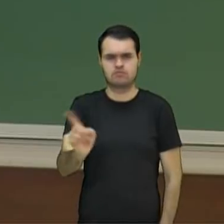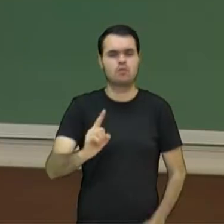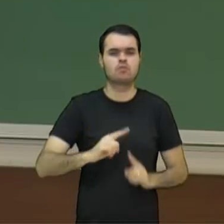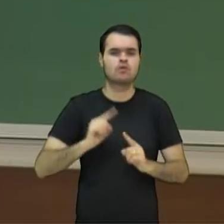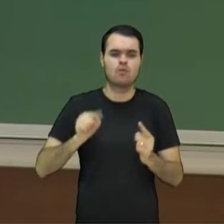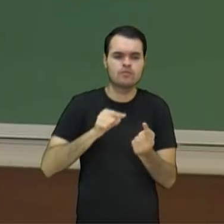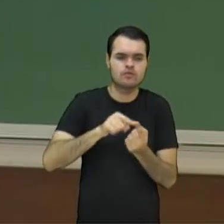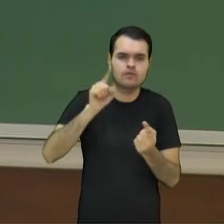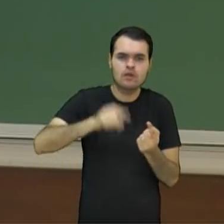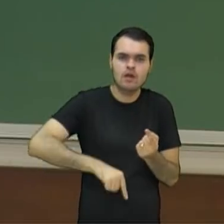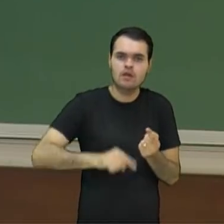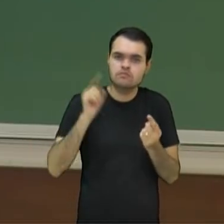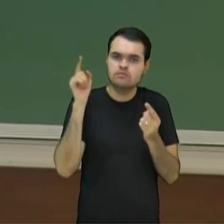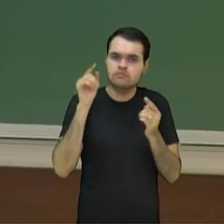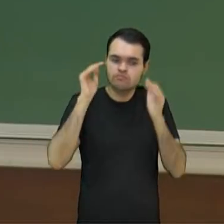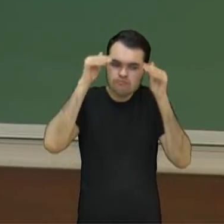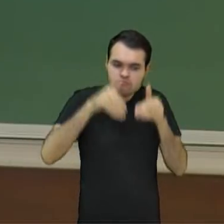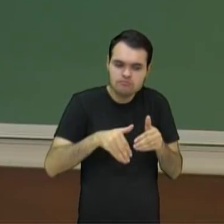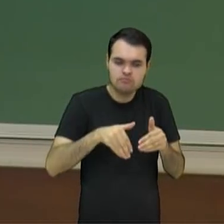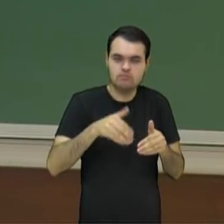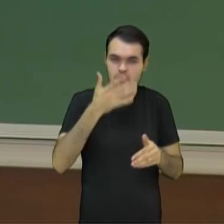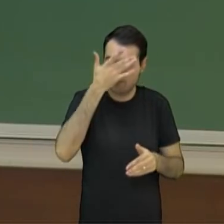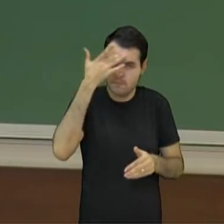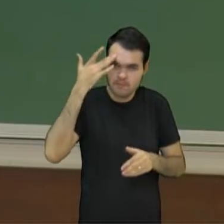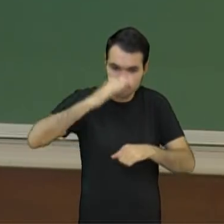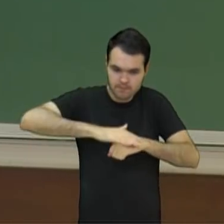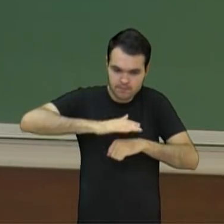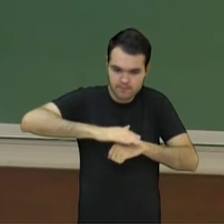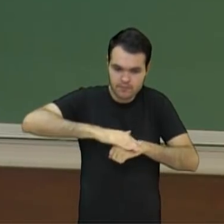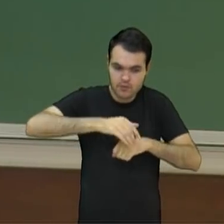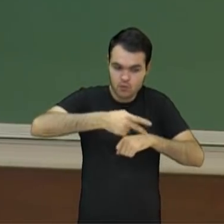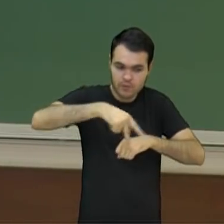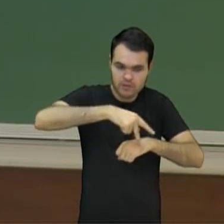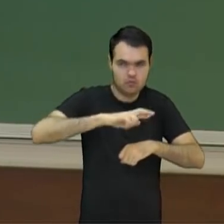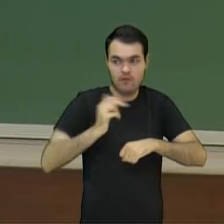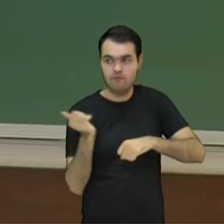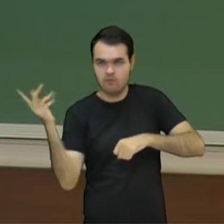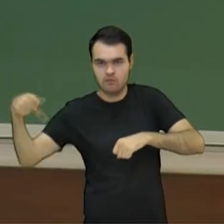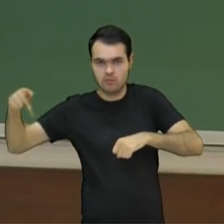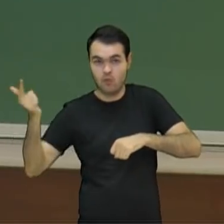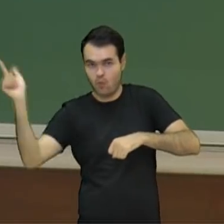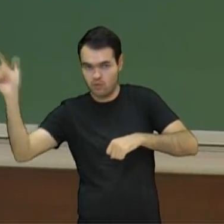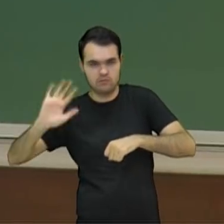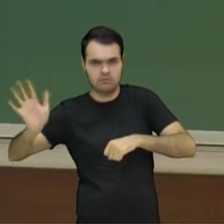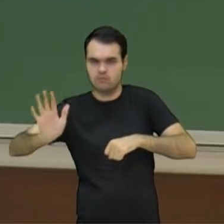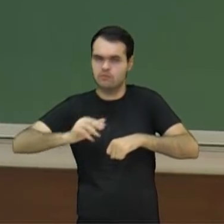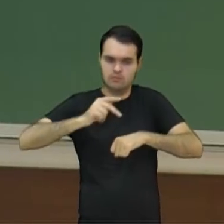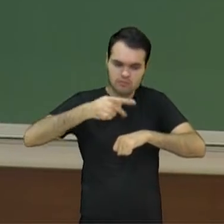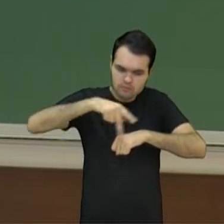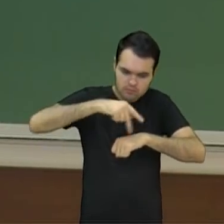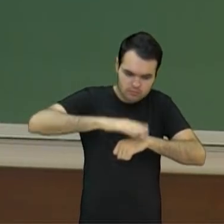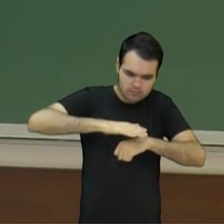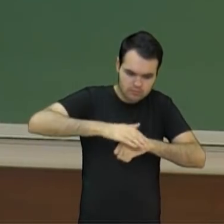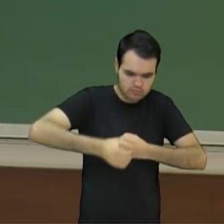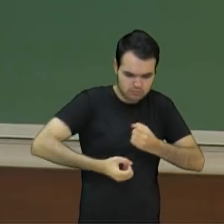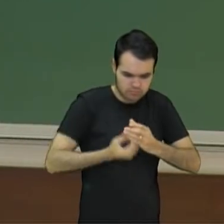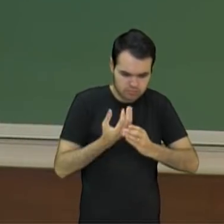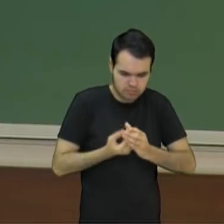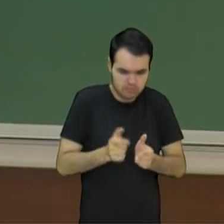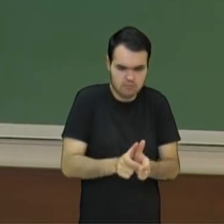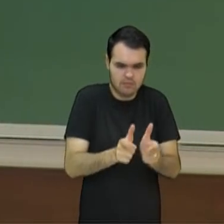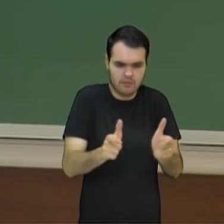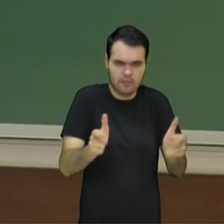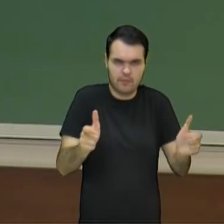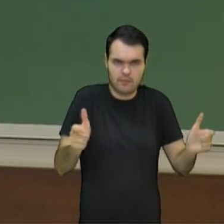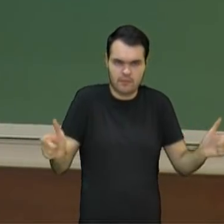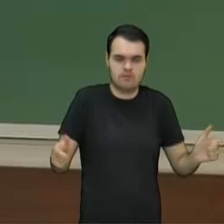o objetivo é justamente que o agricultor do próprio país e não o internacional faça a sua produção maior